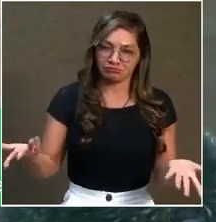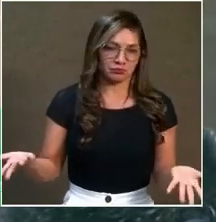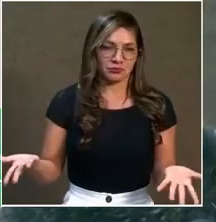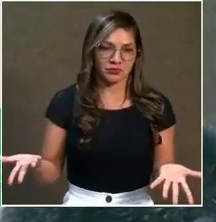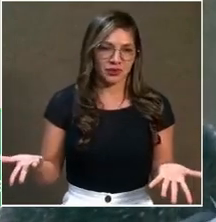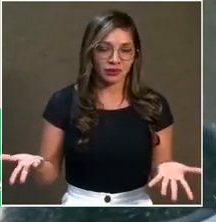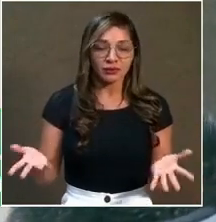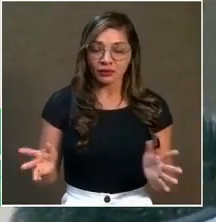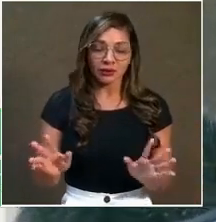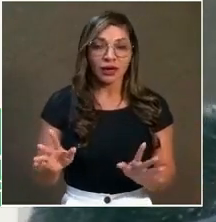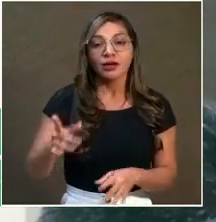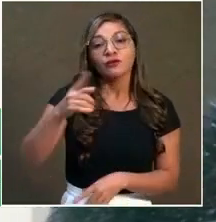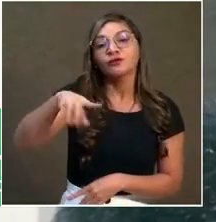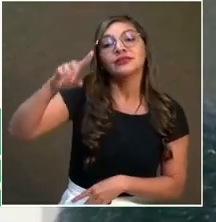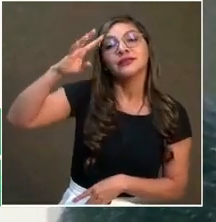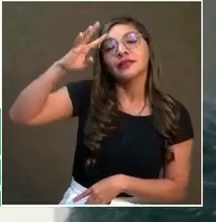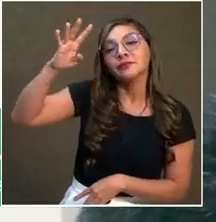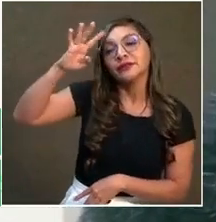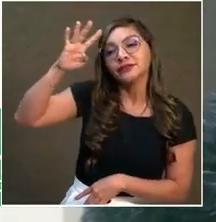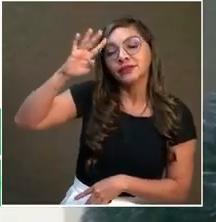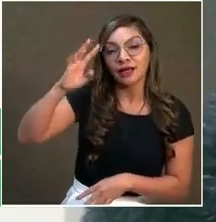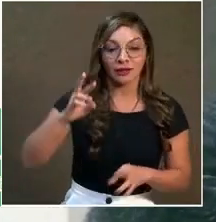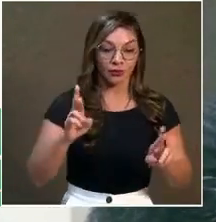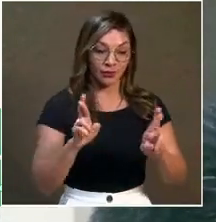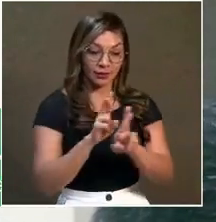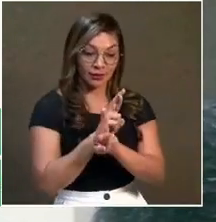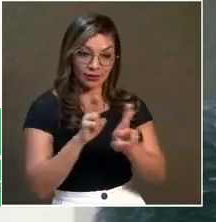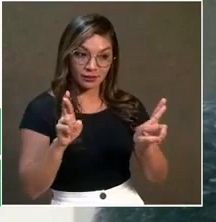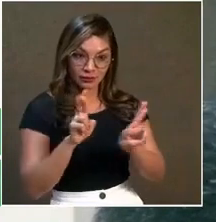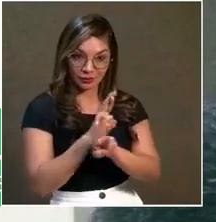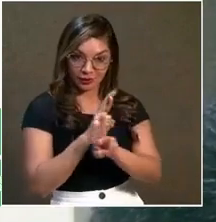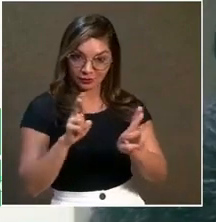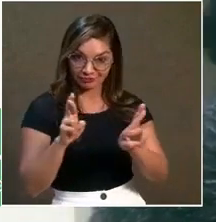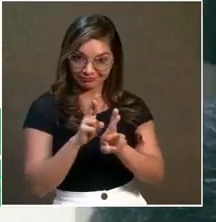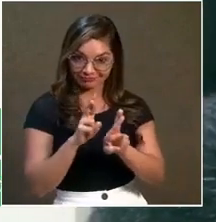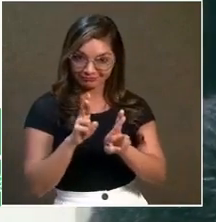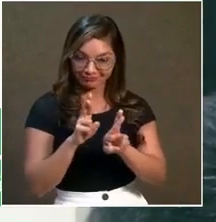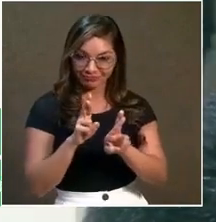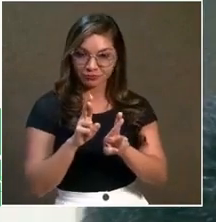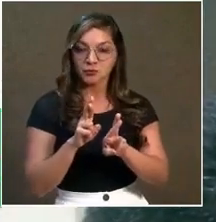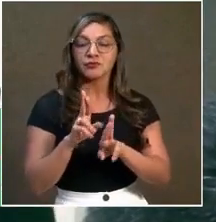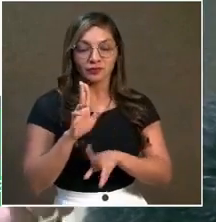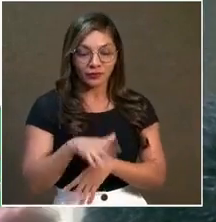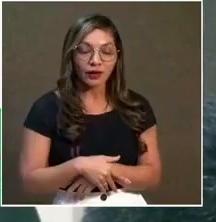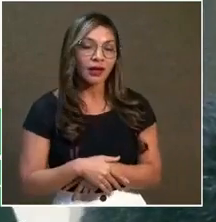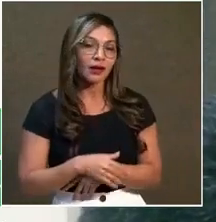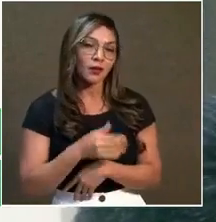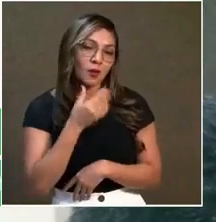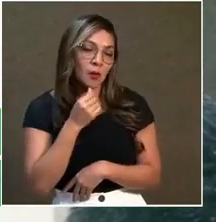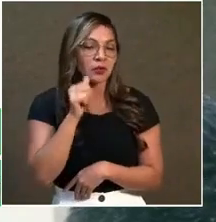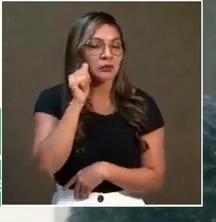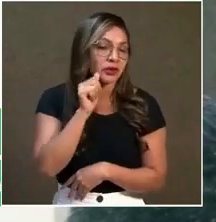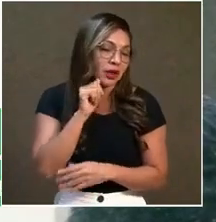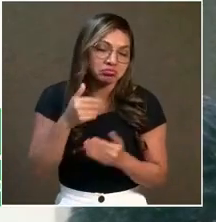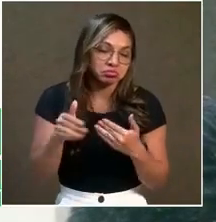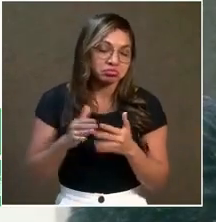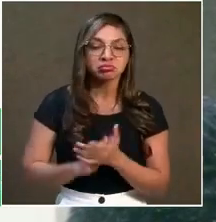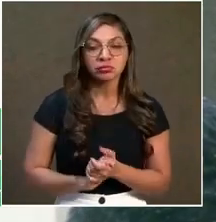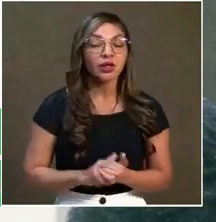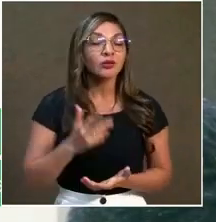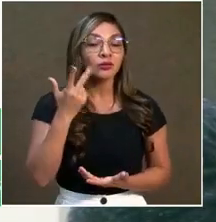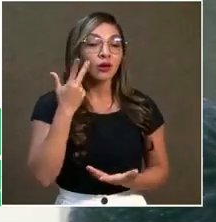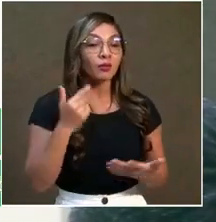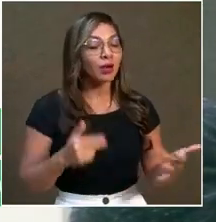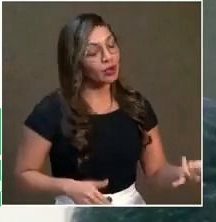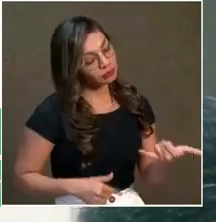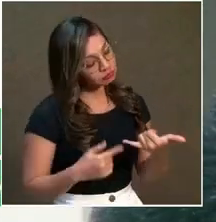absurdo de se imaginar que em um relacionamento o parceiro ou parceira não iria